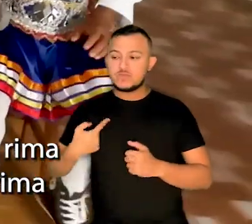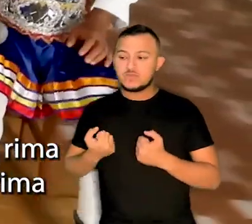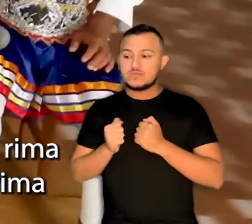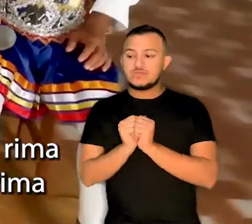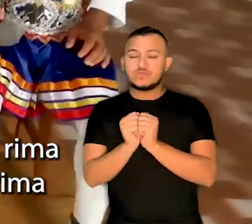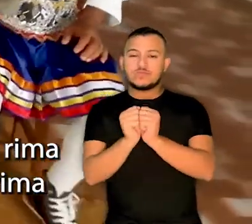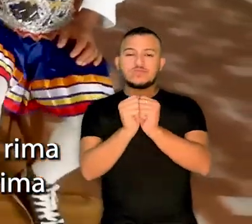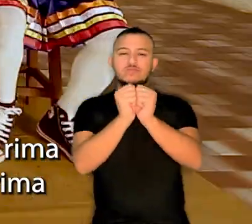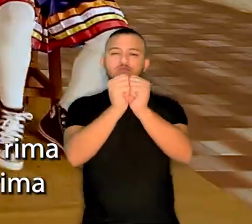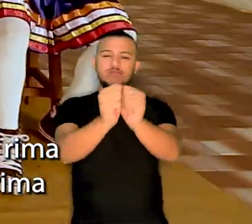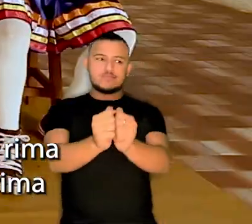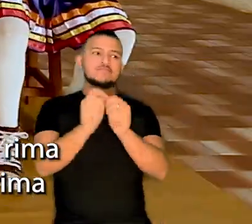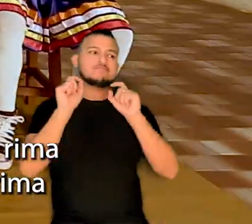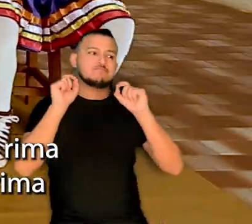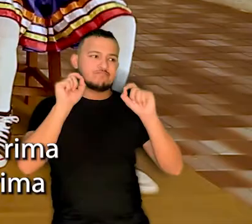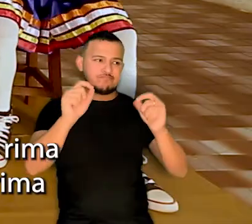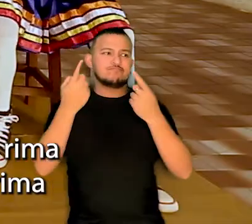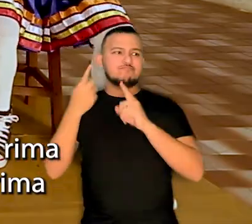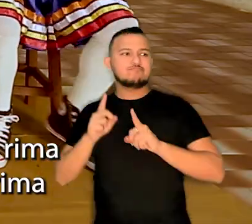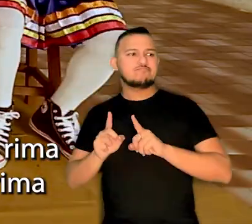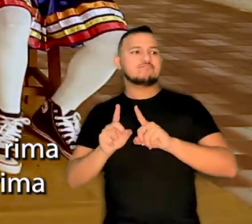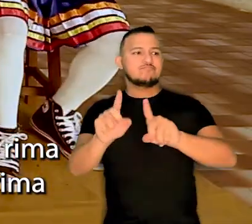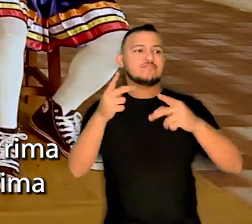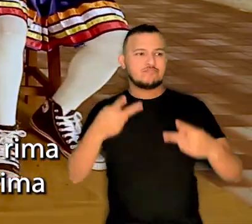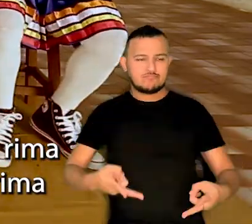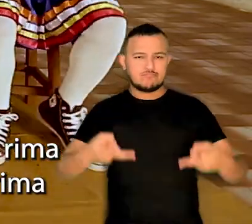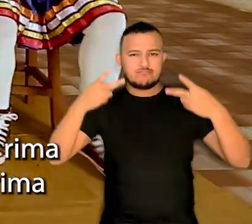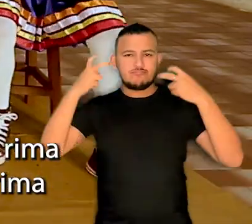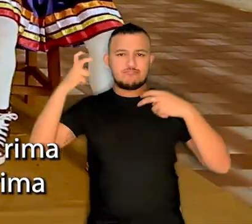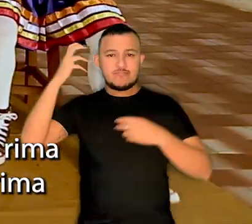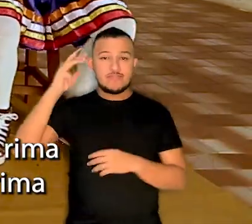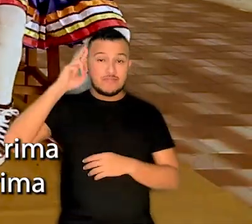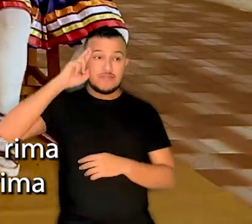Menina, eu vou mais você pra hoje, vai ter.